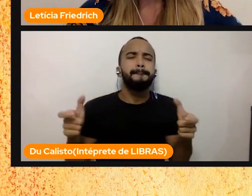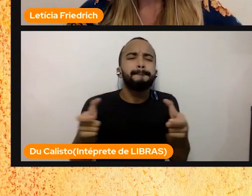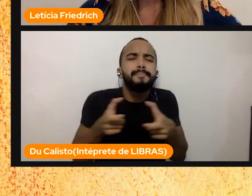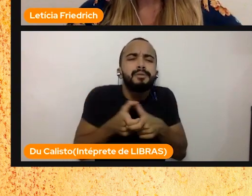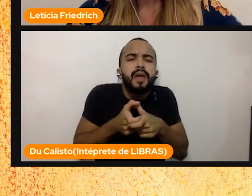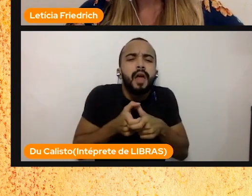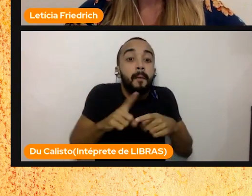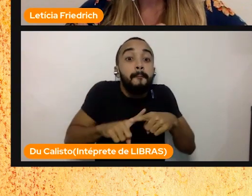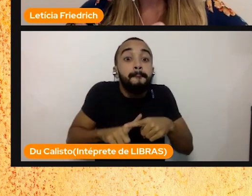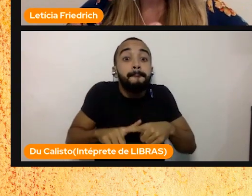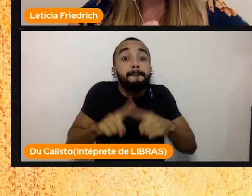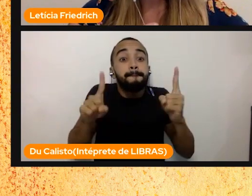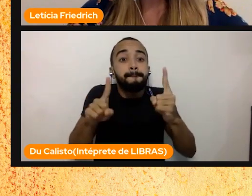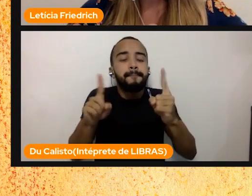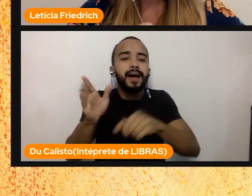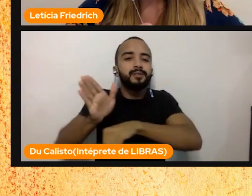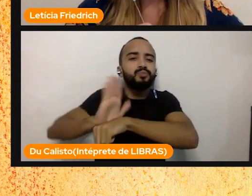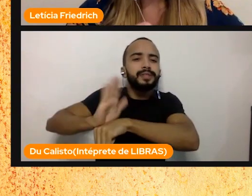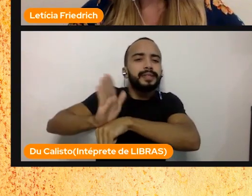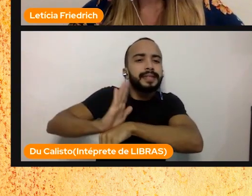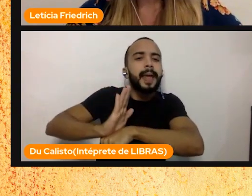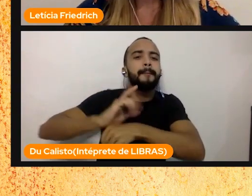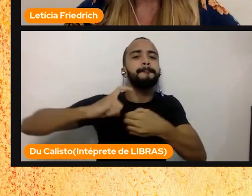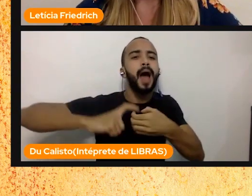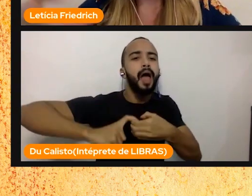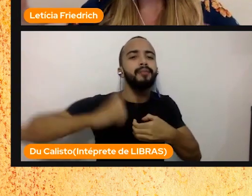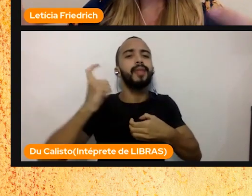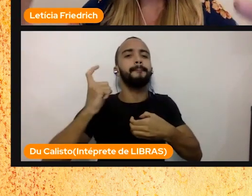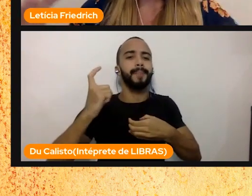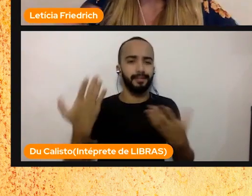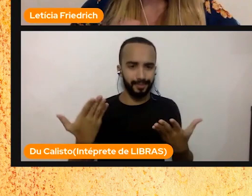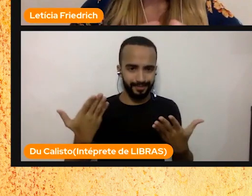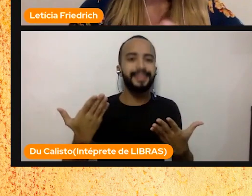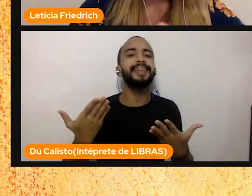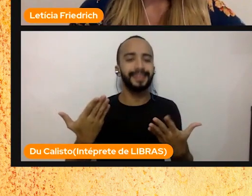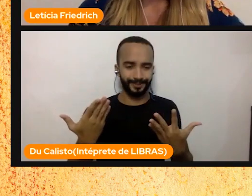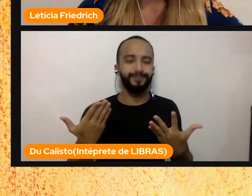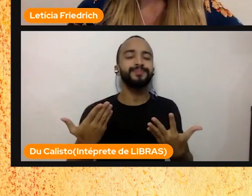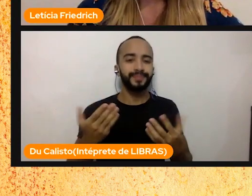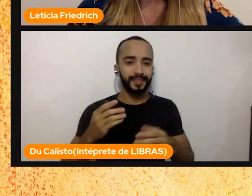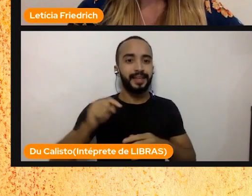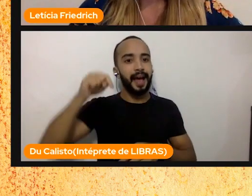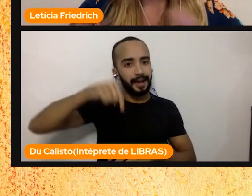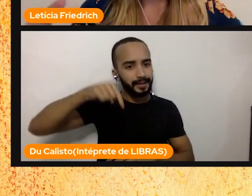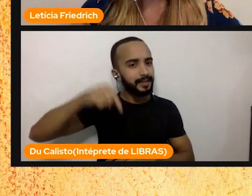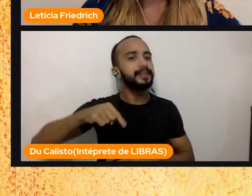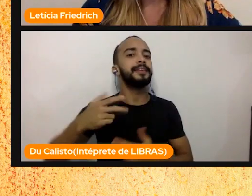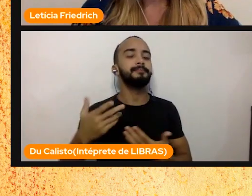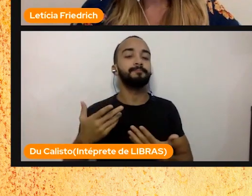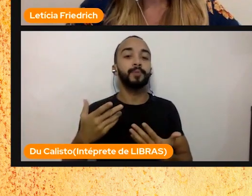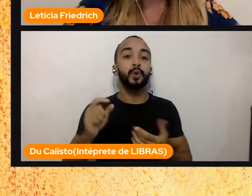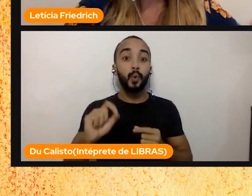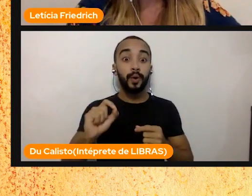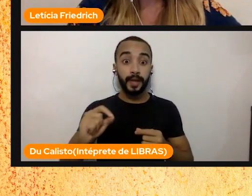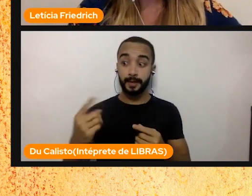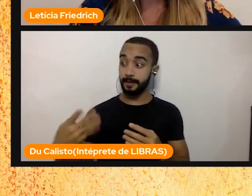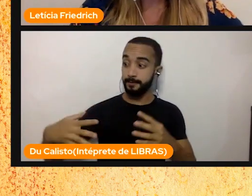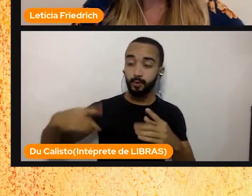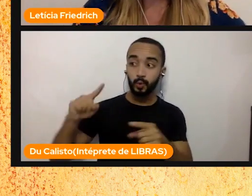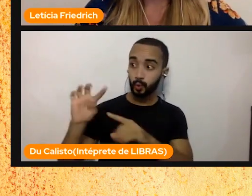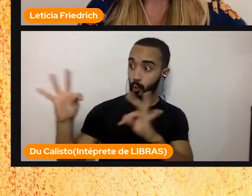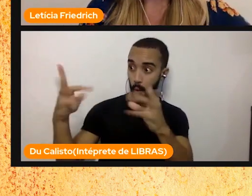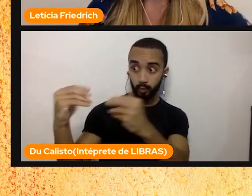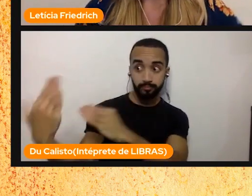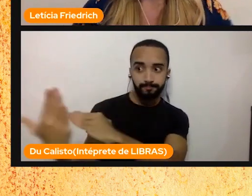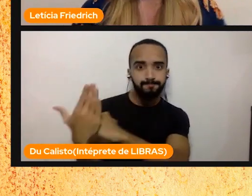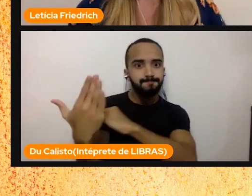que vêm de um cinema bem autoral, assim, e que vieram para complementar toda essa proposta que o Marão quer trazer para o